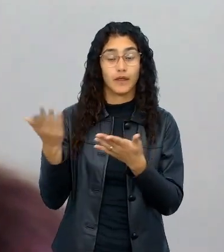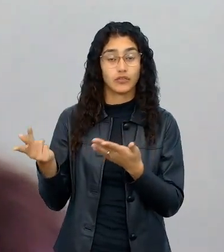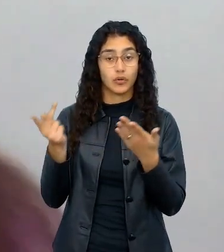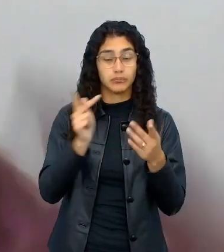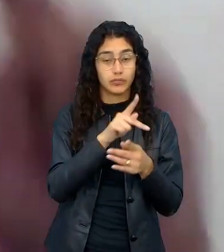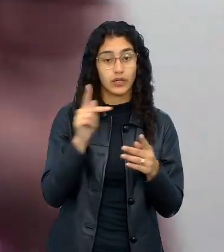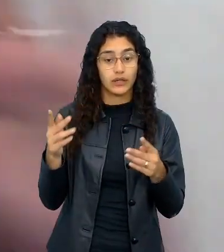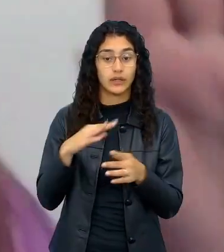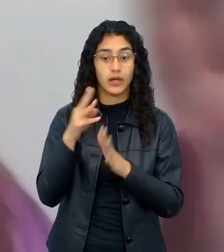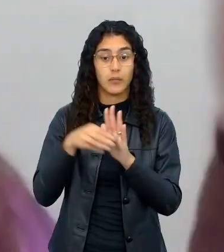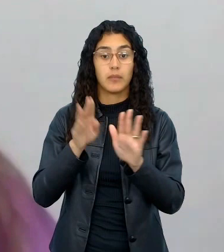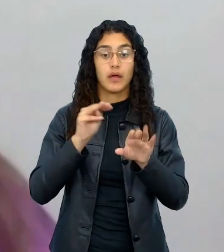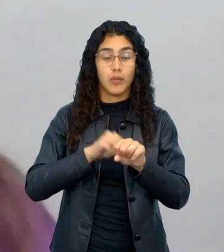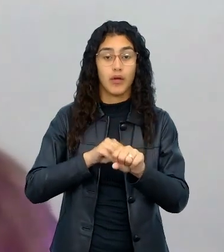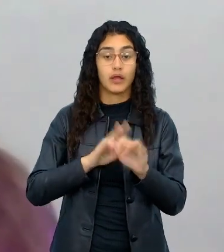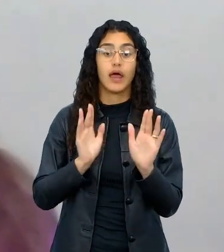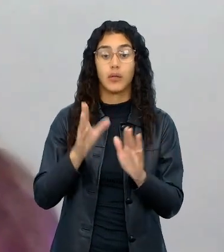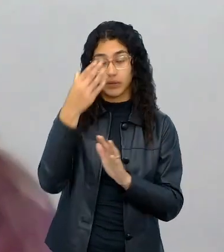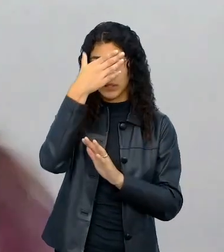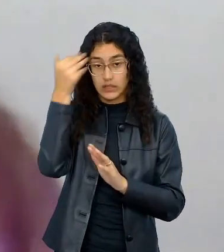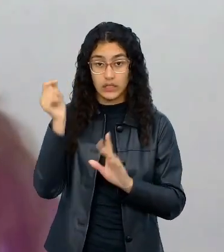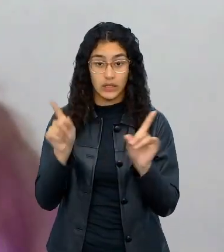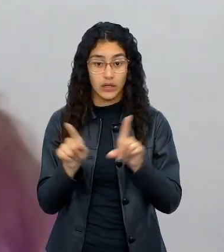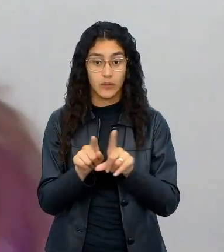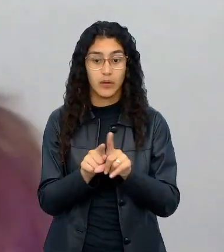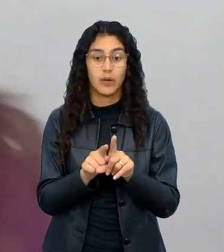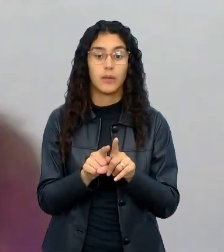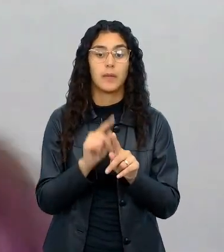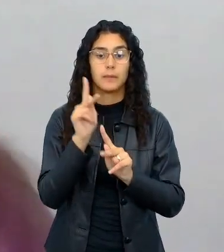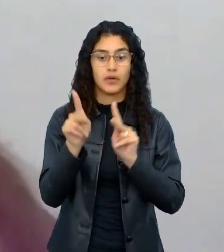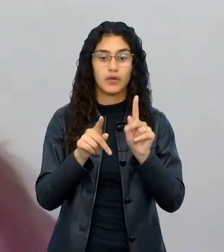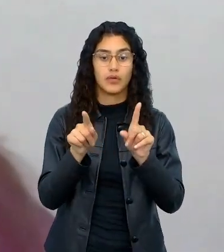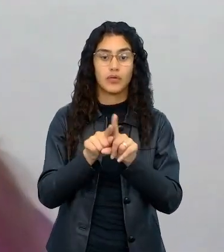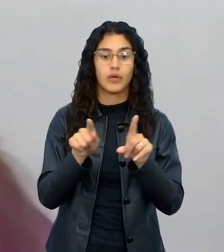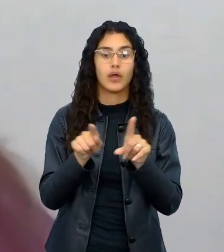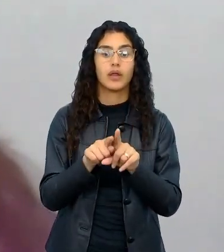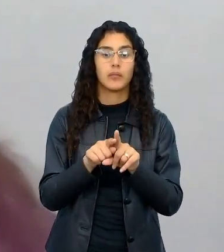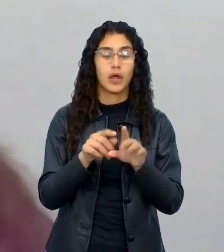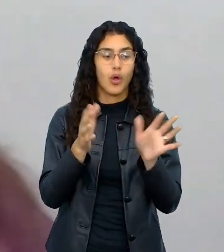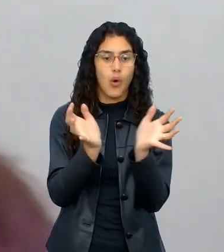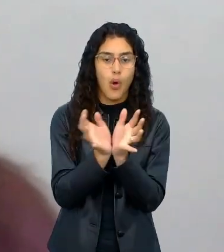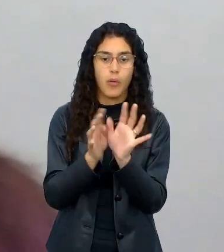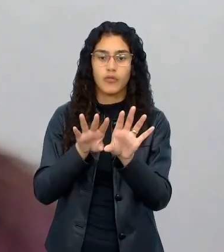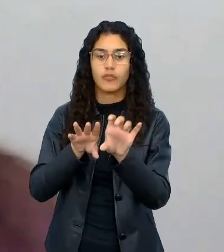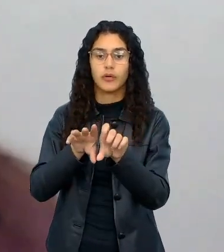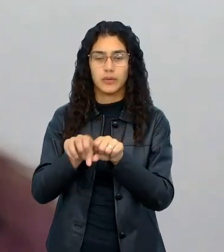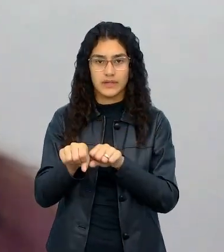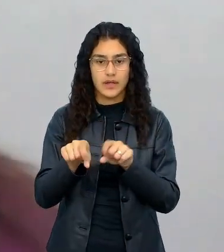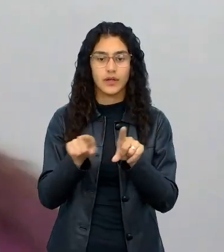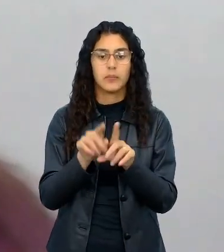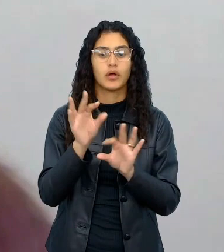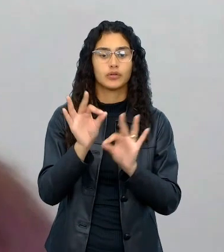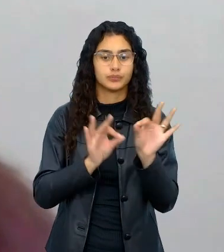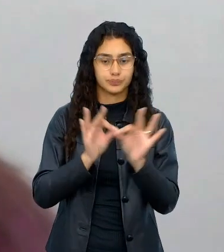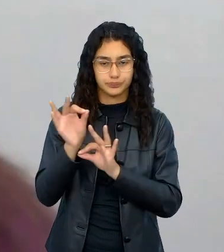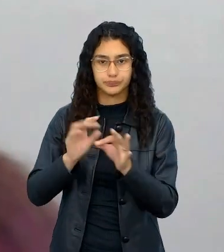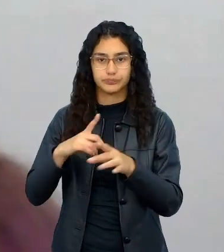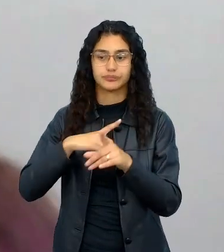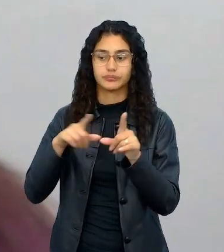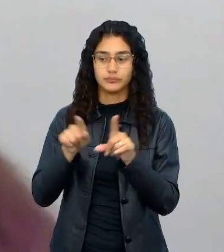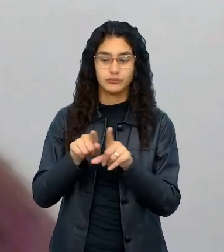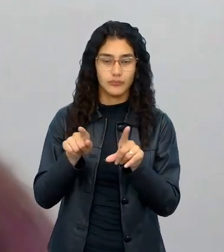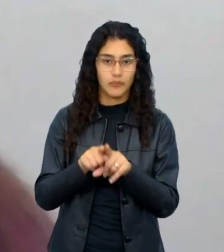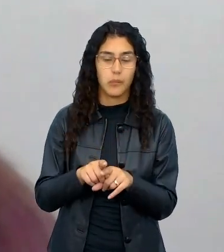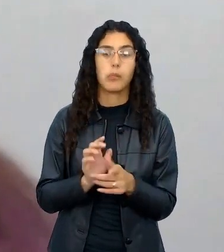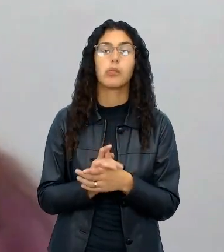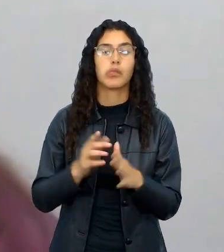até aqui. Ah, claro, não posso esquecer, né, gente? O pessoal da equipe de formação do projeto Recuperação